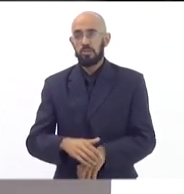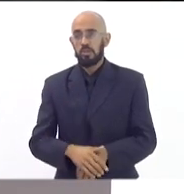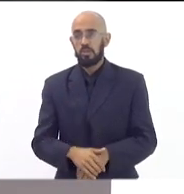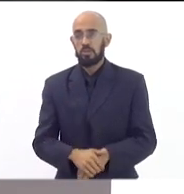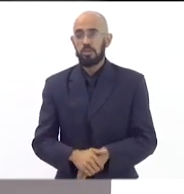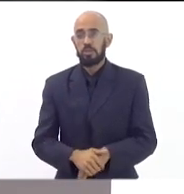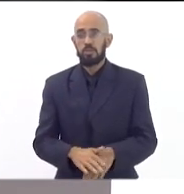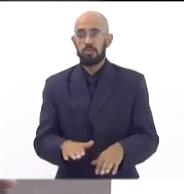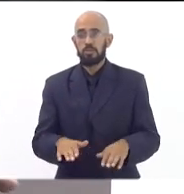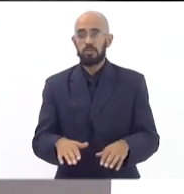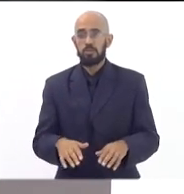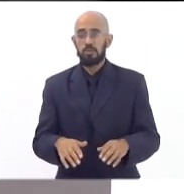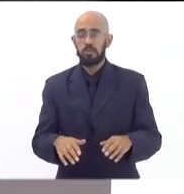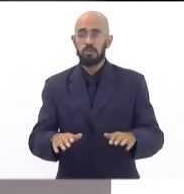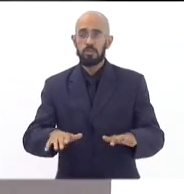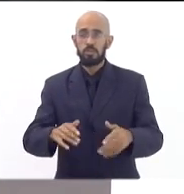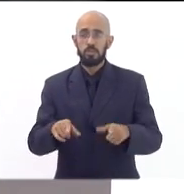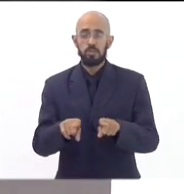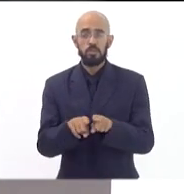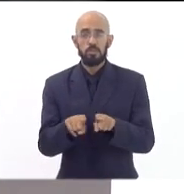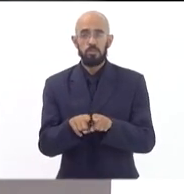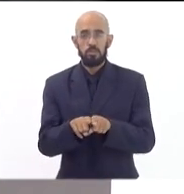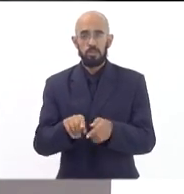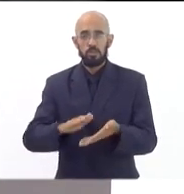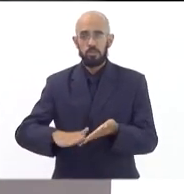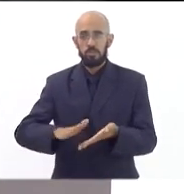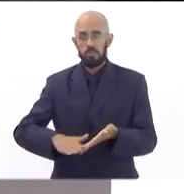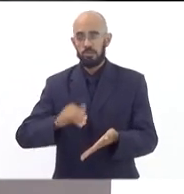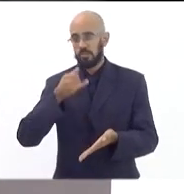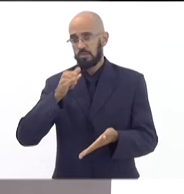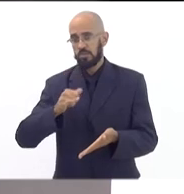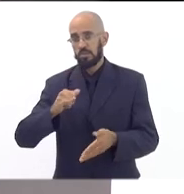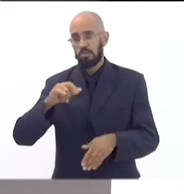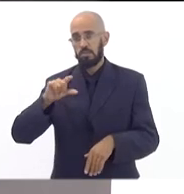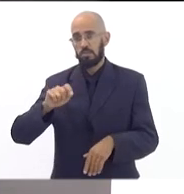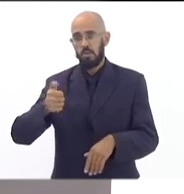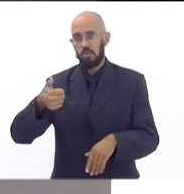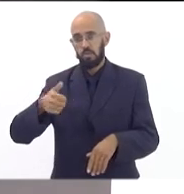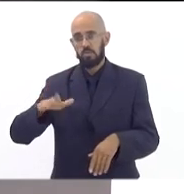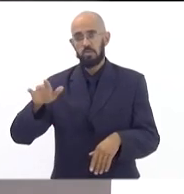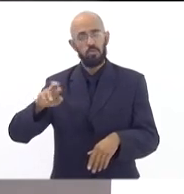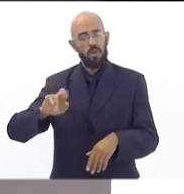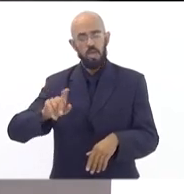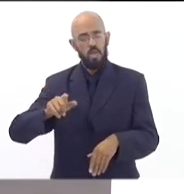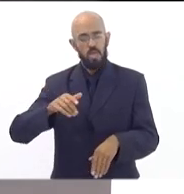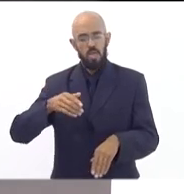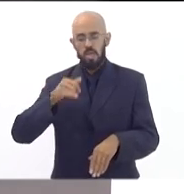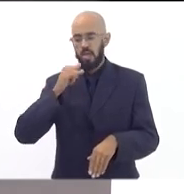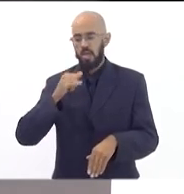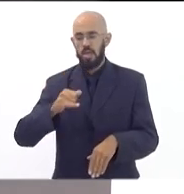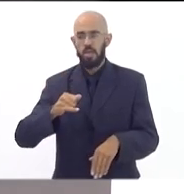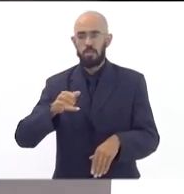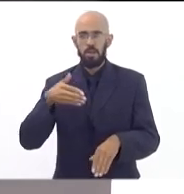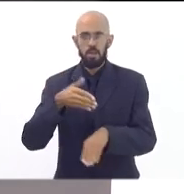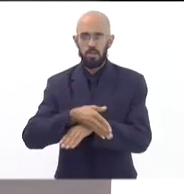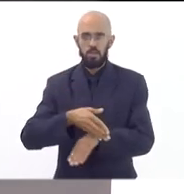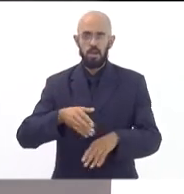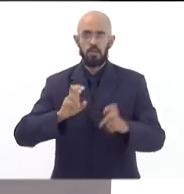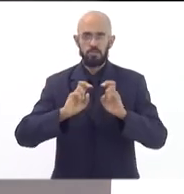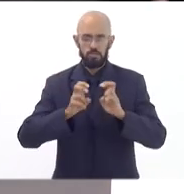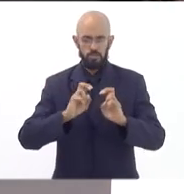porque esse consumo das estações em baixo atenção não é a entrada de energia que é para para para para alimentar os trens